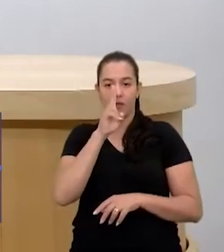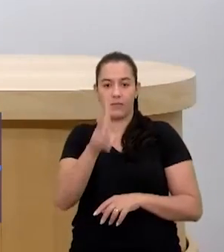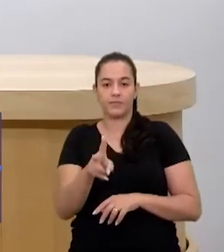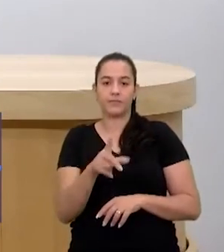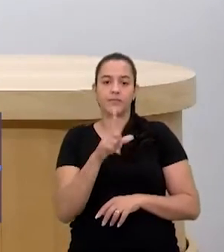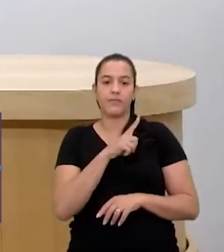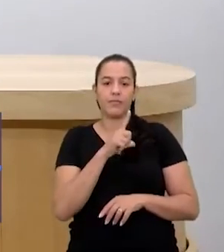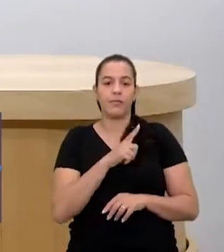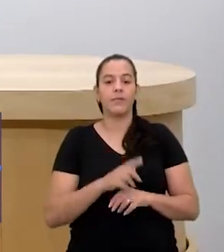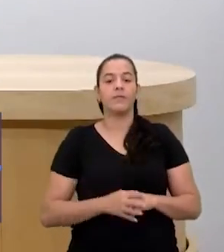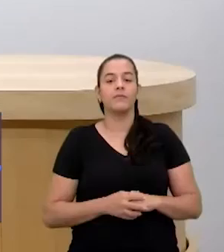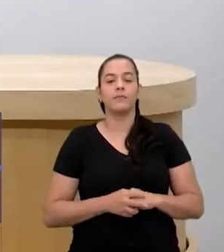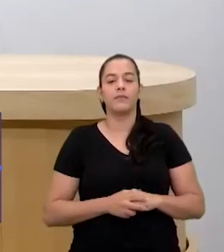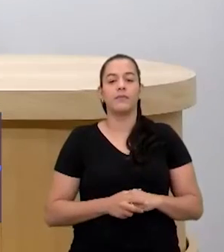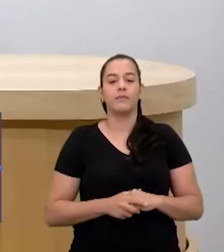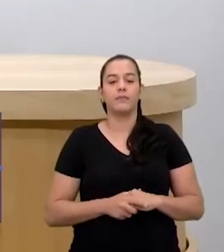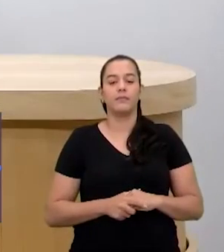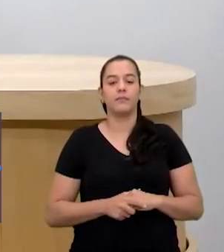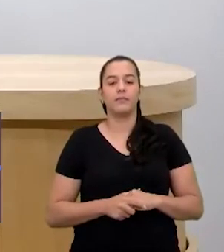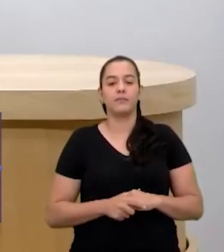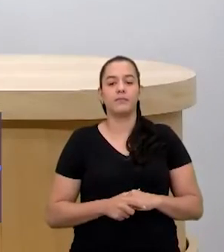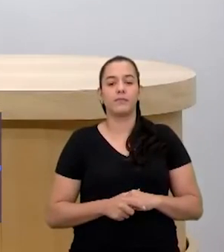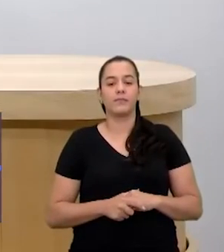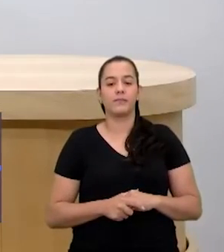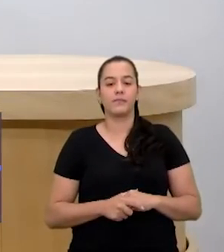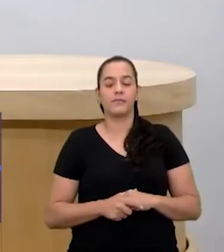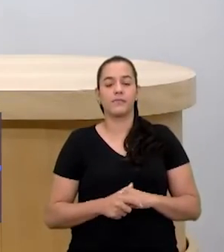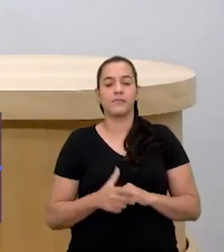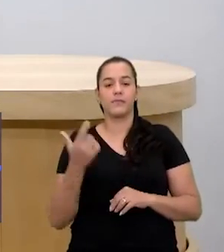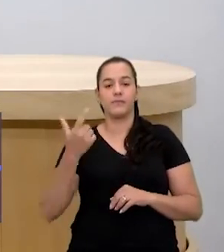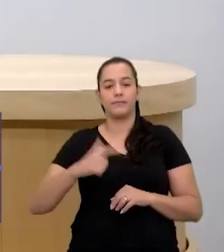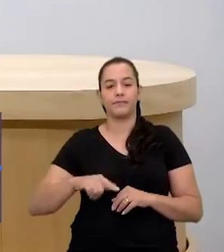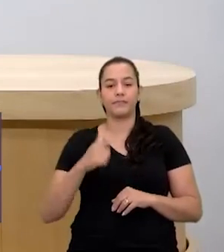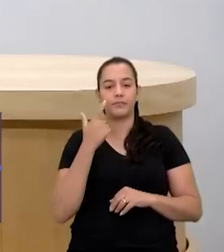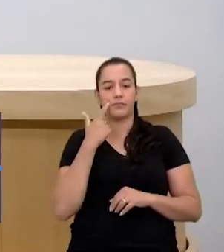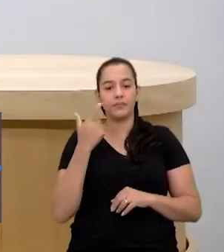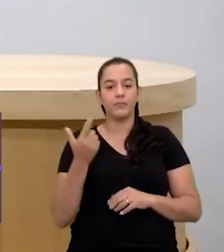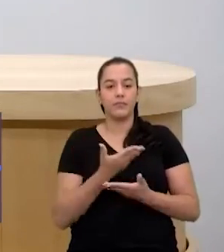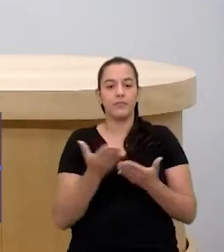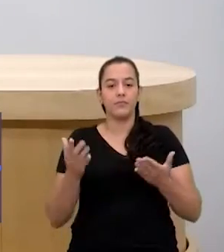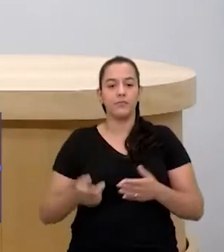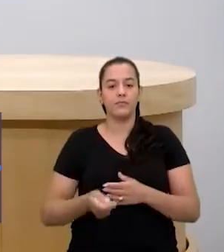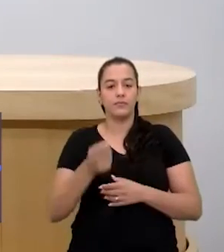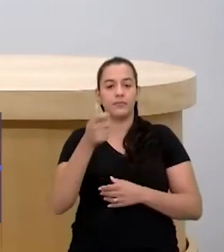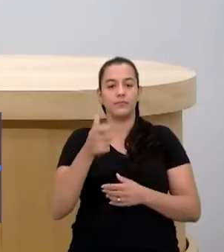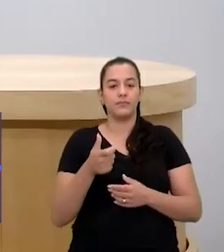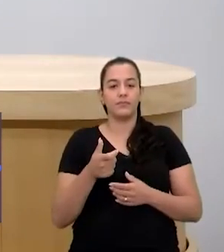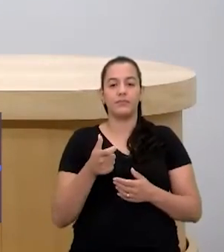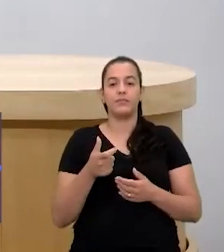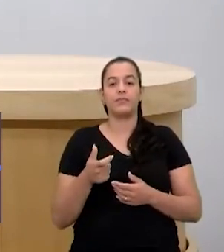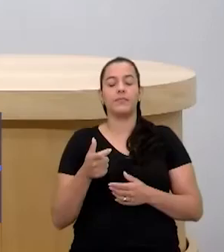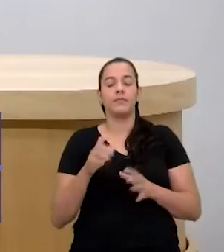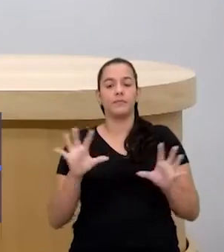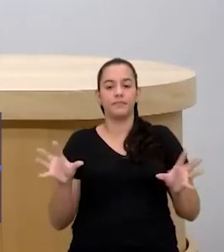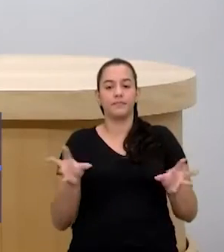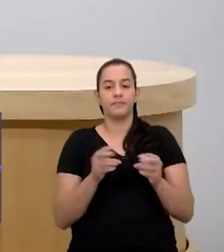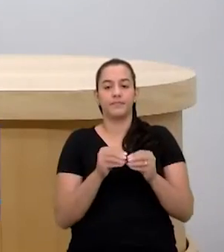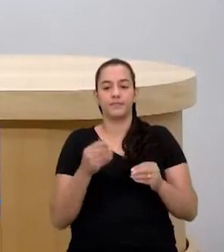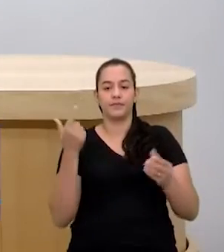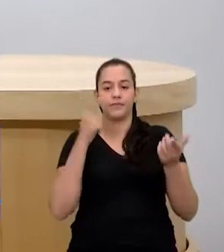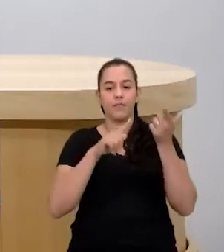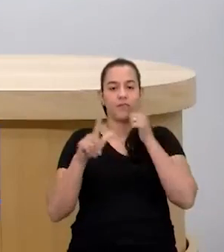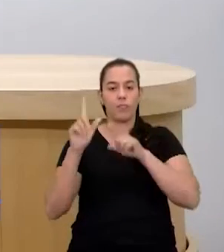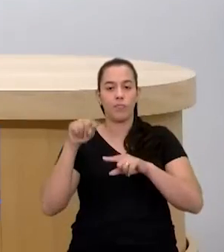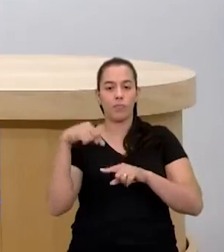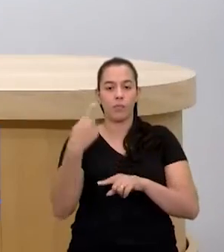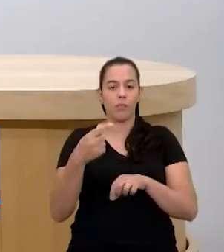feral, certo? Então, vamos seguir aqui mais uma vez aqui, porque a nossa aula já está acabando, mas a gente vai conseguir depois